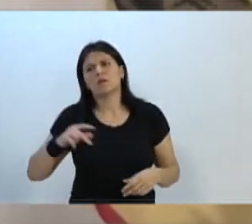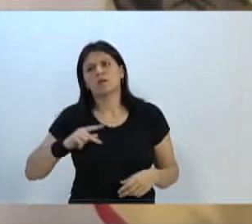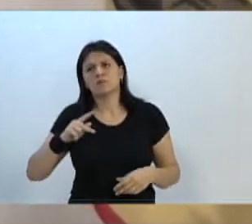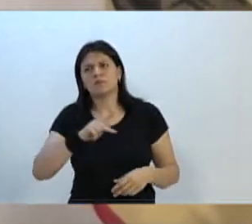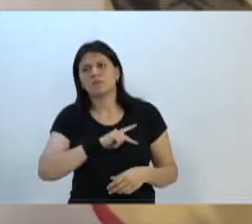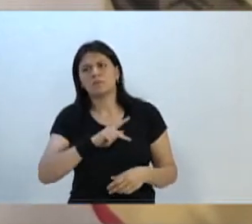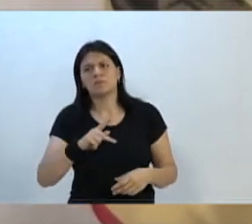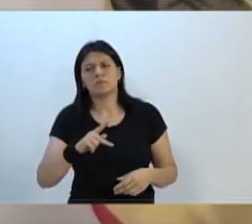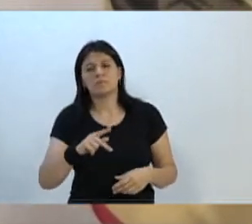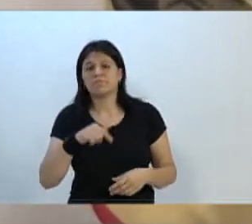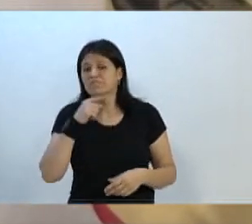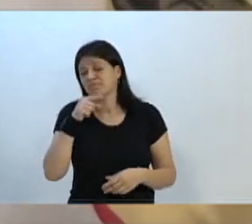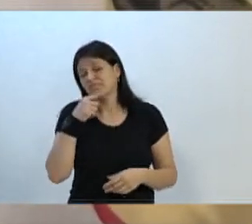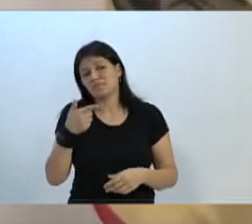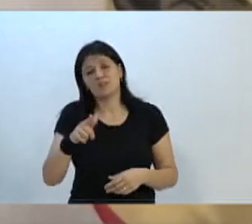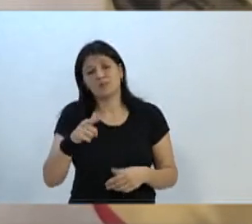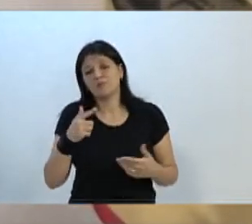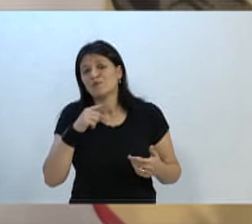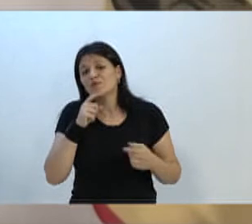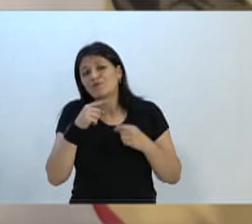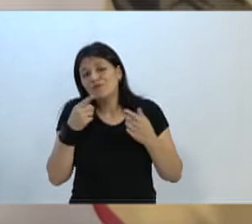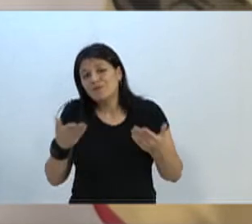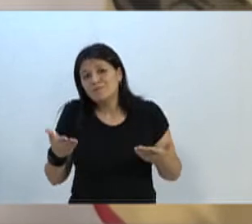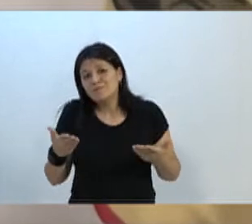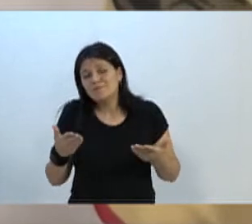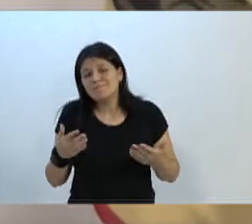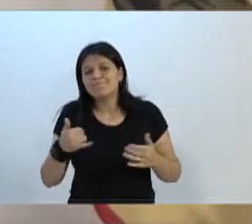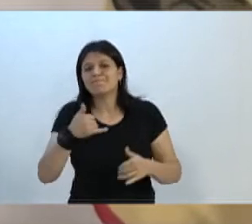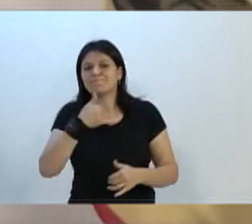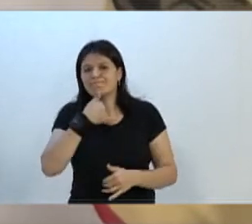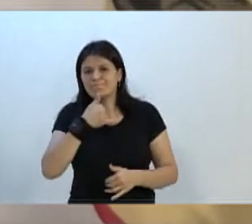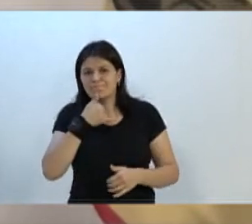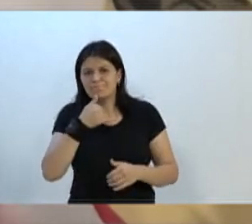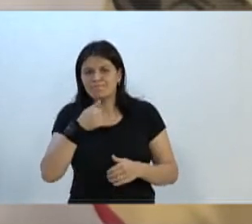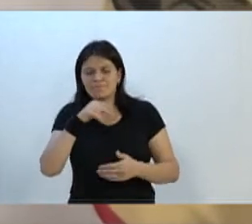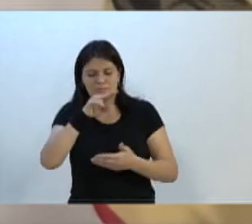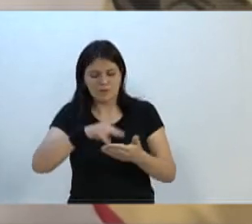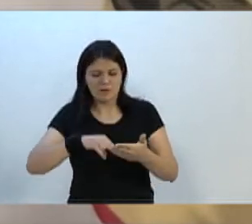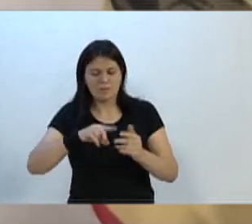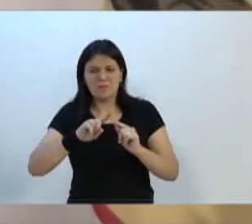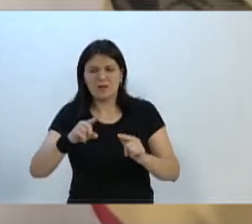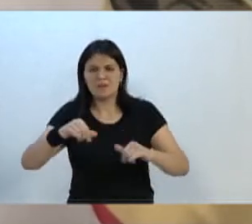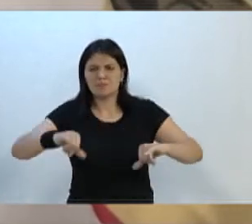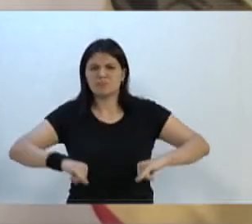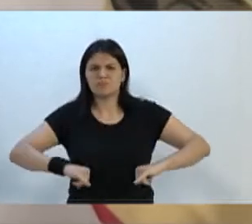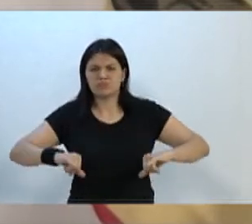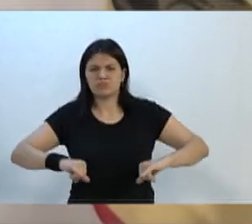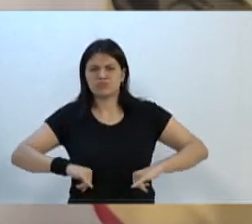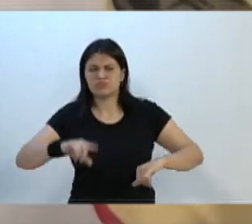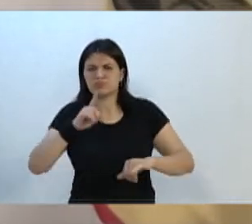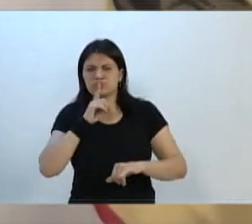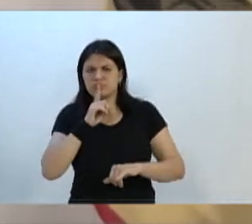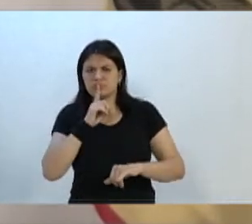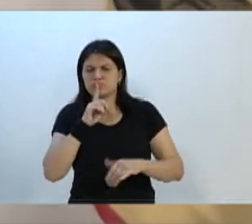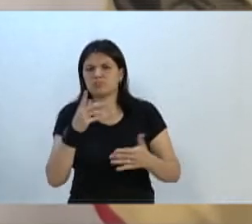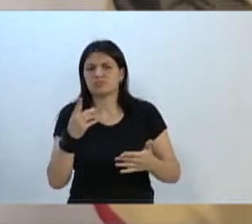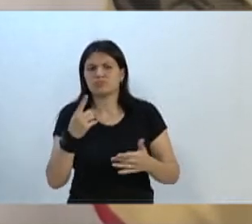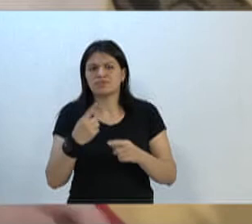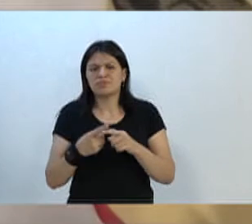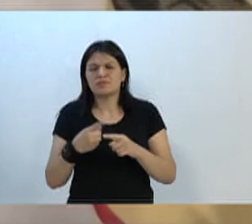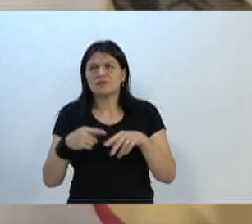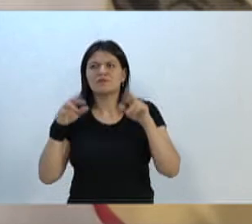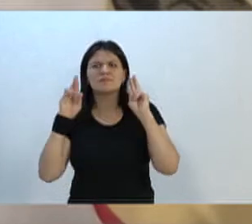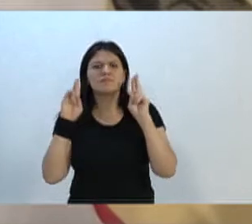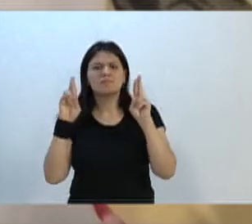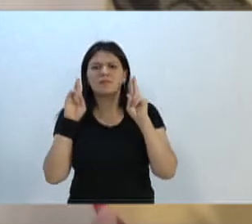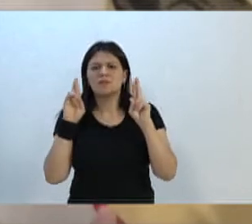ninguém tem dúvida Infelizmente como leitores nós precisamos sofrer calados ou espernear inutilmente agarrados na esperança